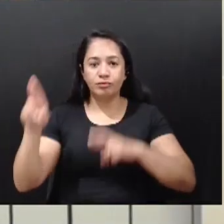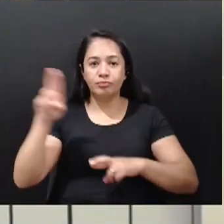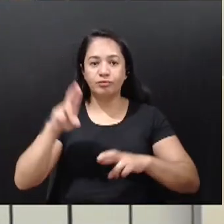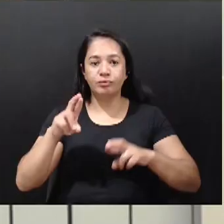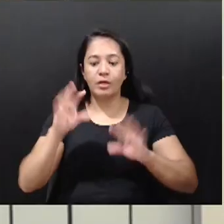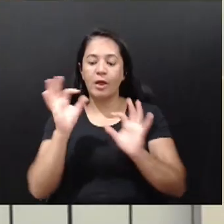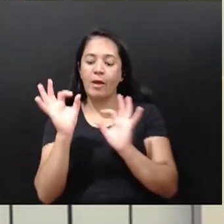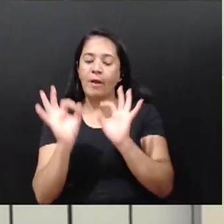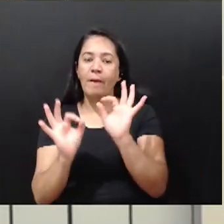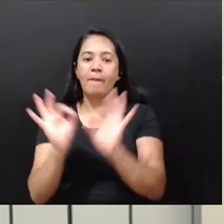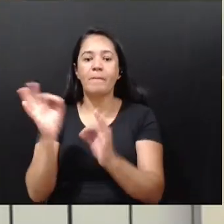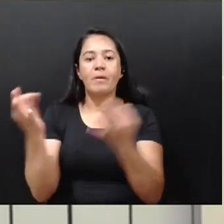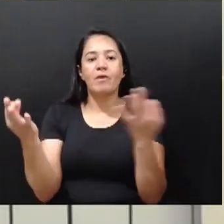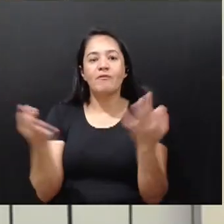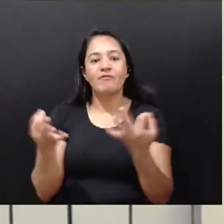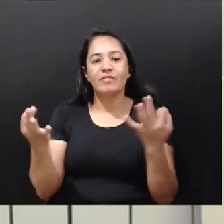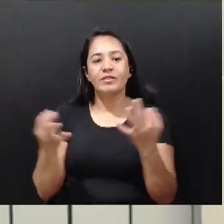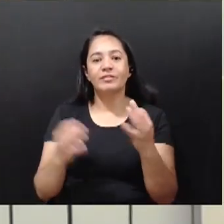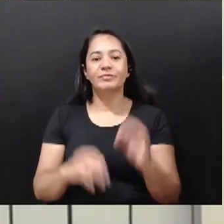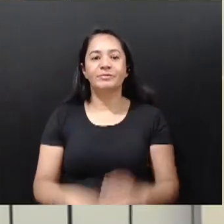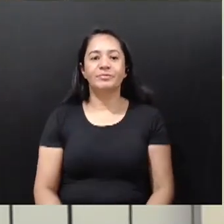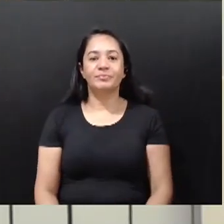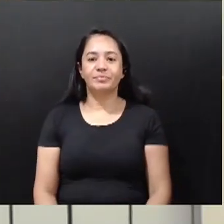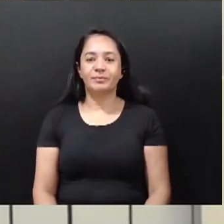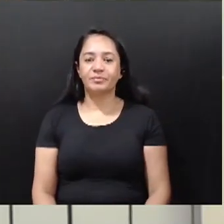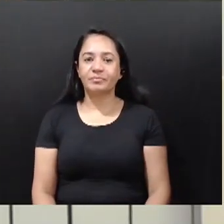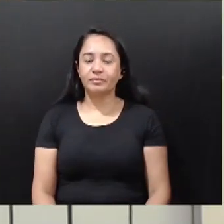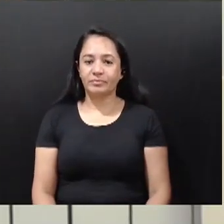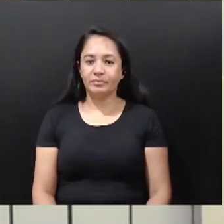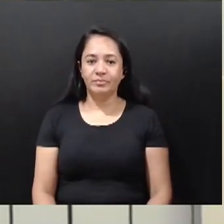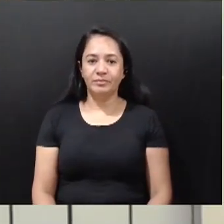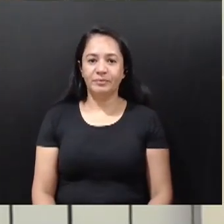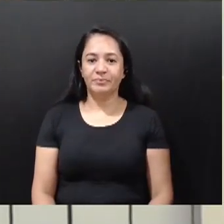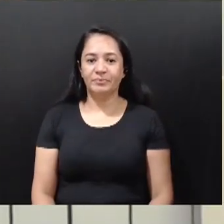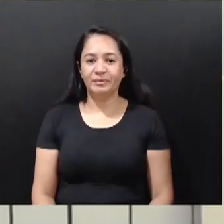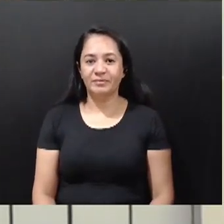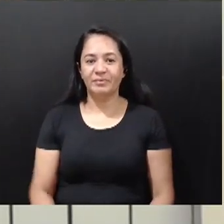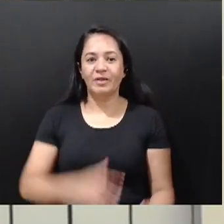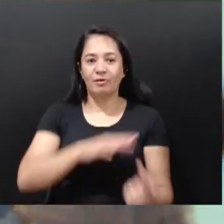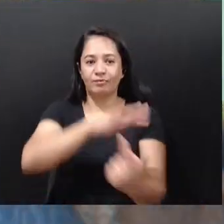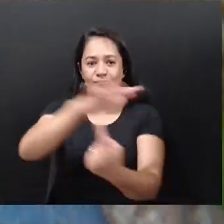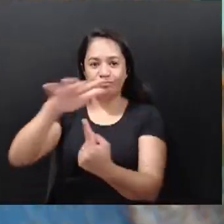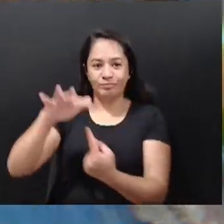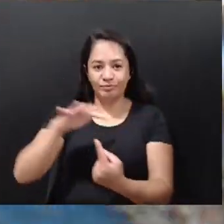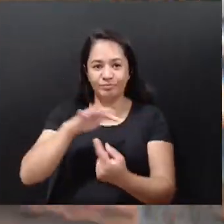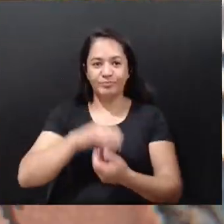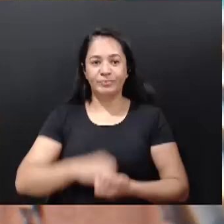o planejamento urbano. O Giro Ambiental.